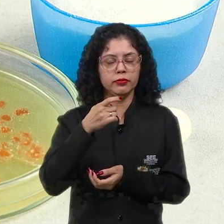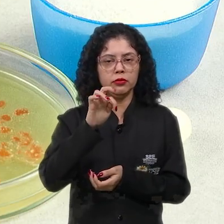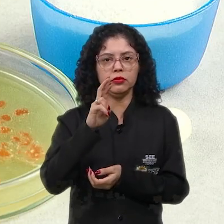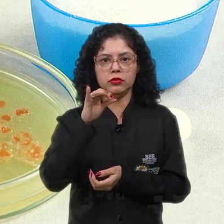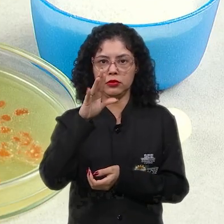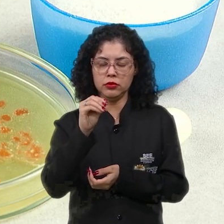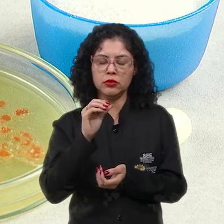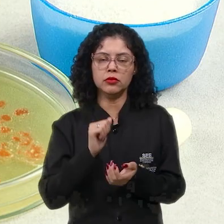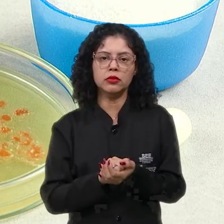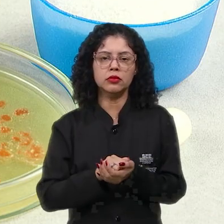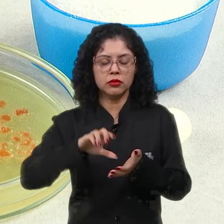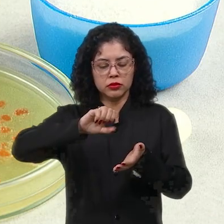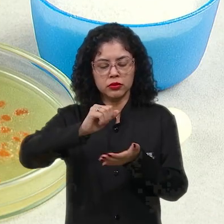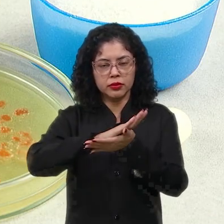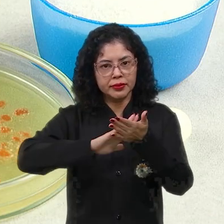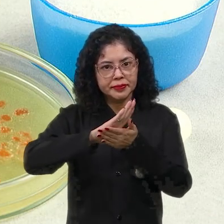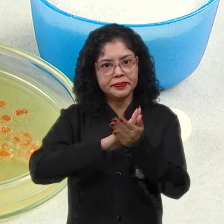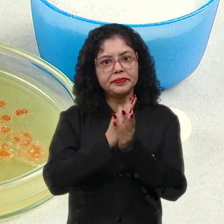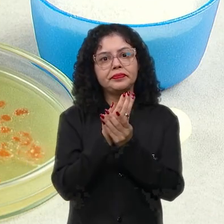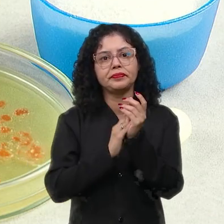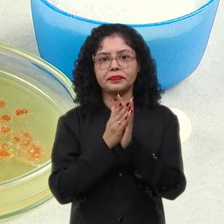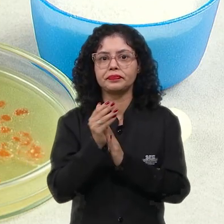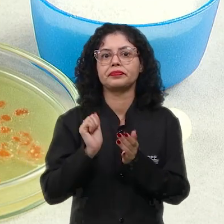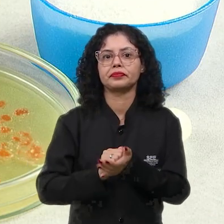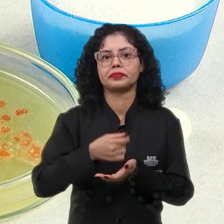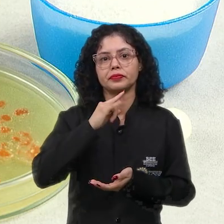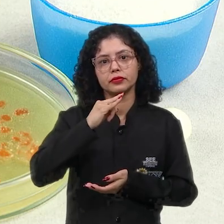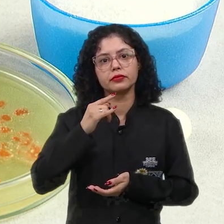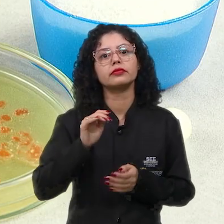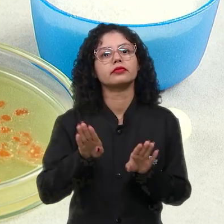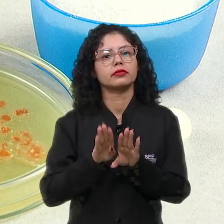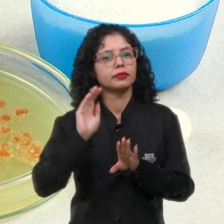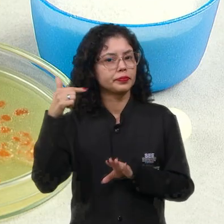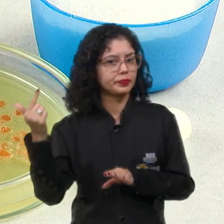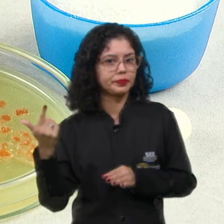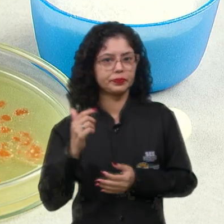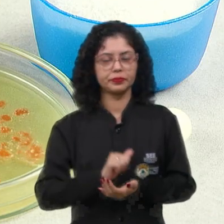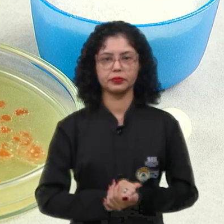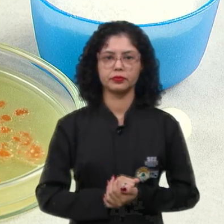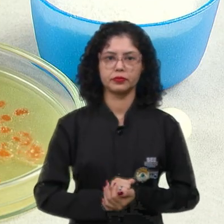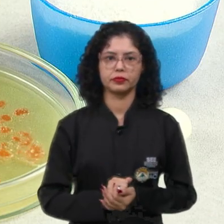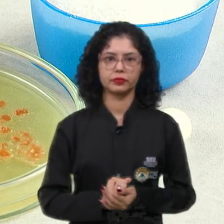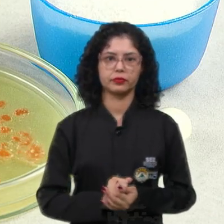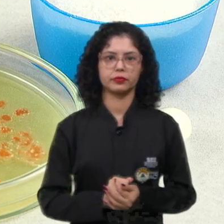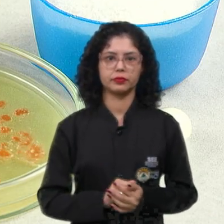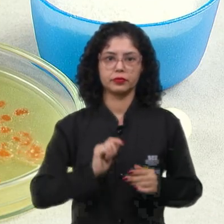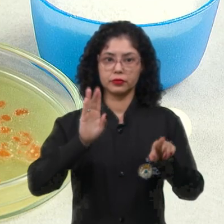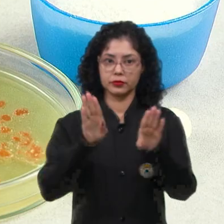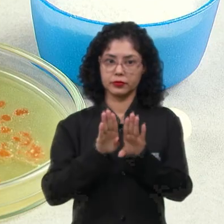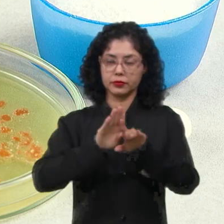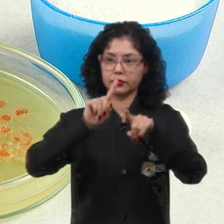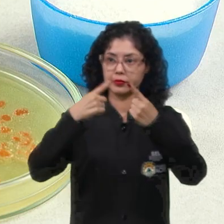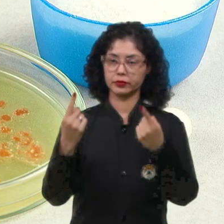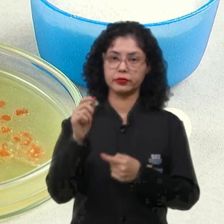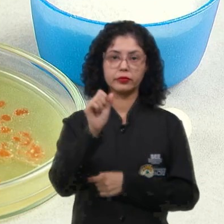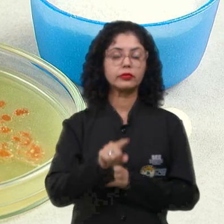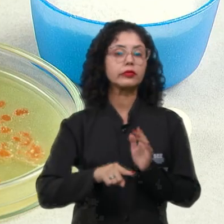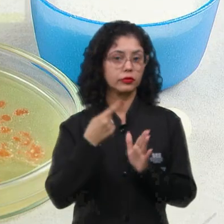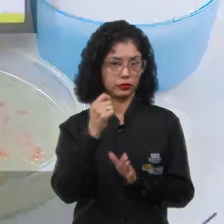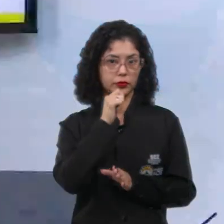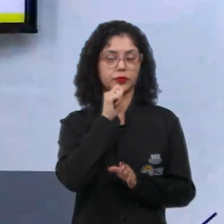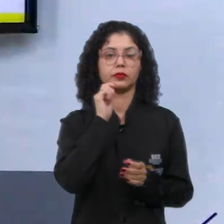em detergentes, alimentos, bebidas e testes, tá? Também, mais uma vez, são tudo